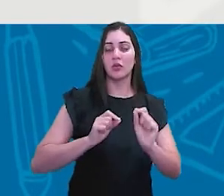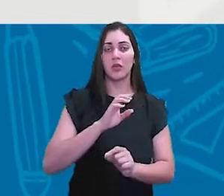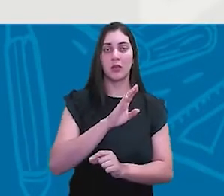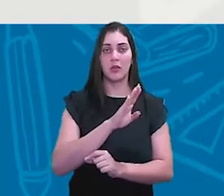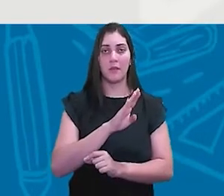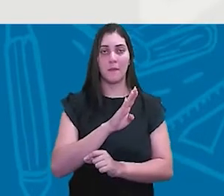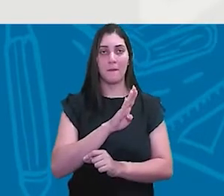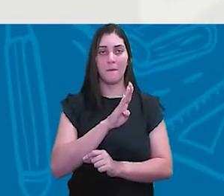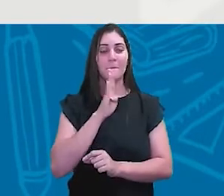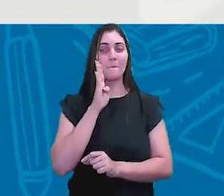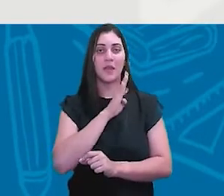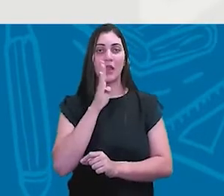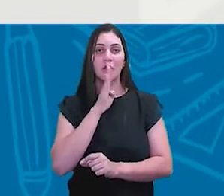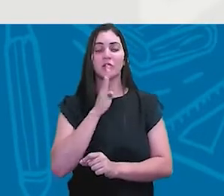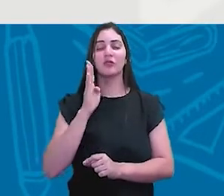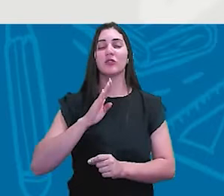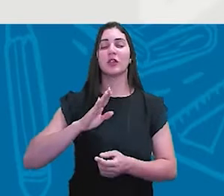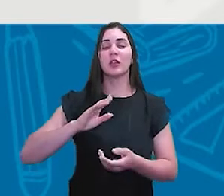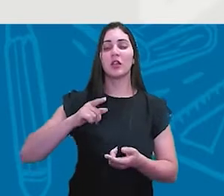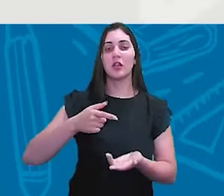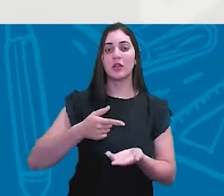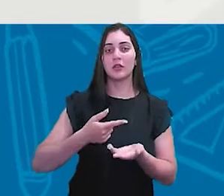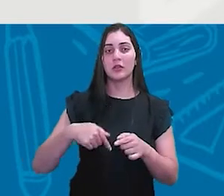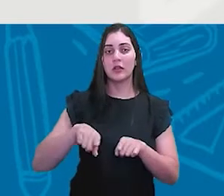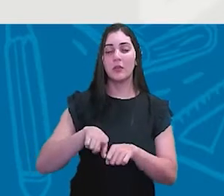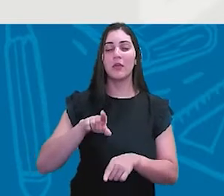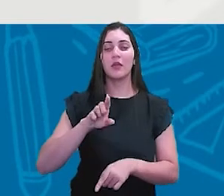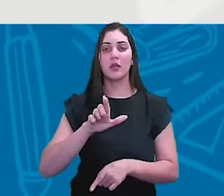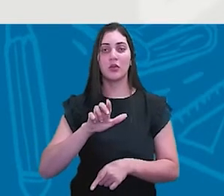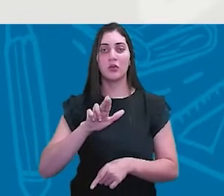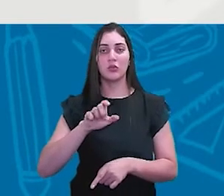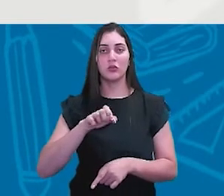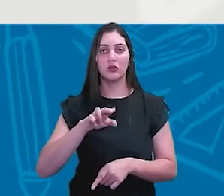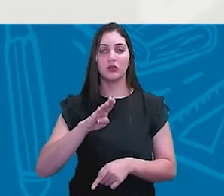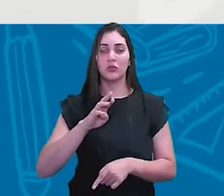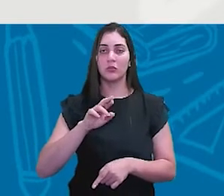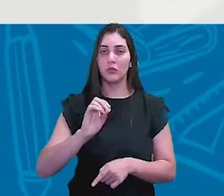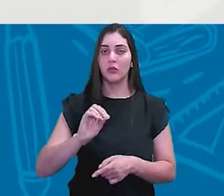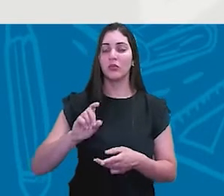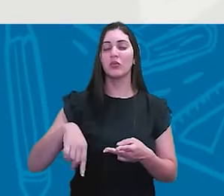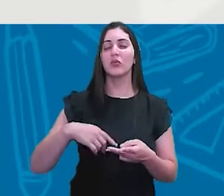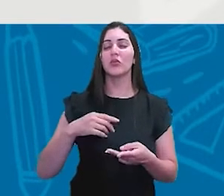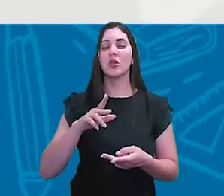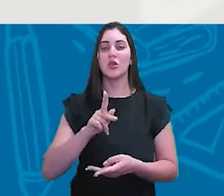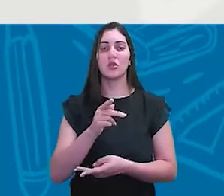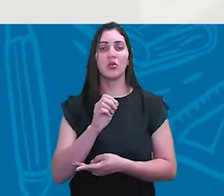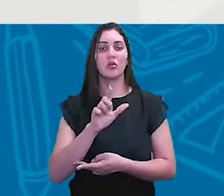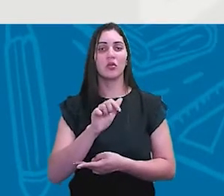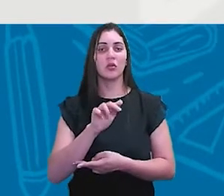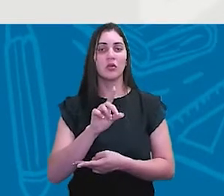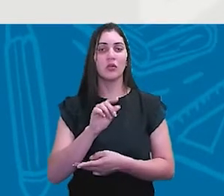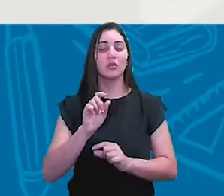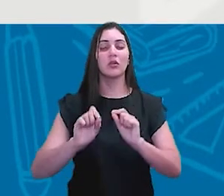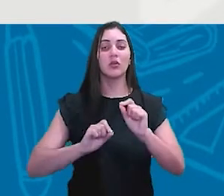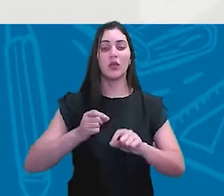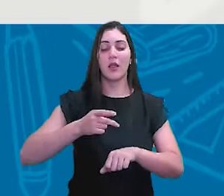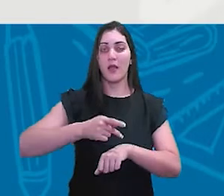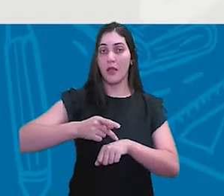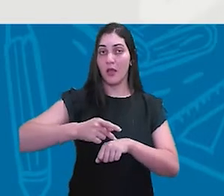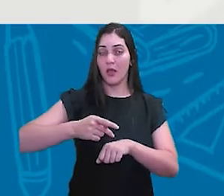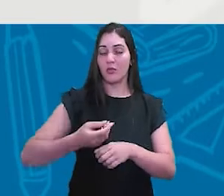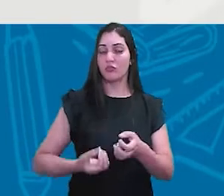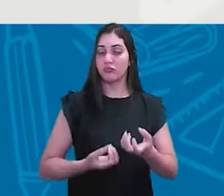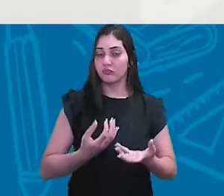Holanda e Luxemburgo, como a companhia do carvão e do aço, né, a SECA. Então, fazendo acordos para